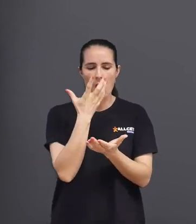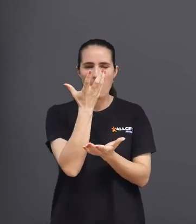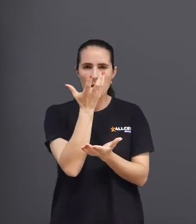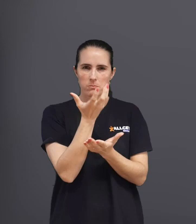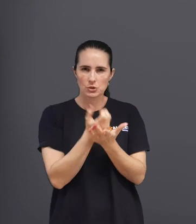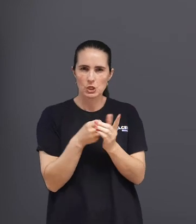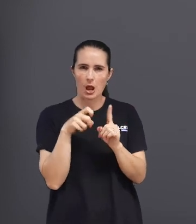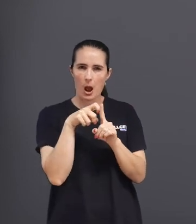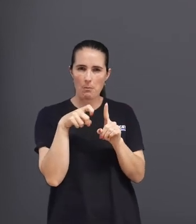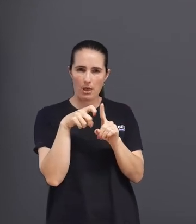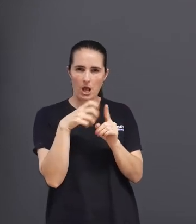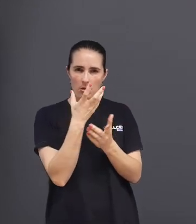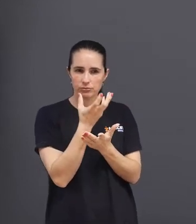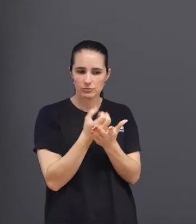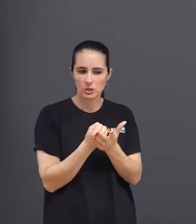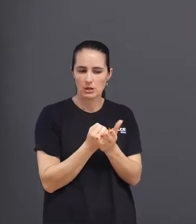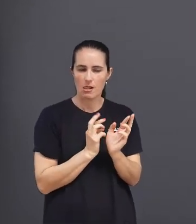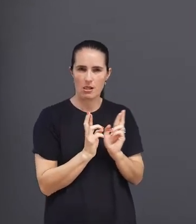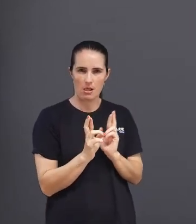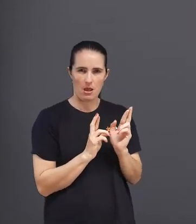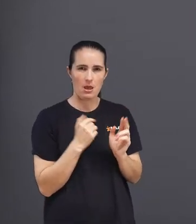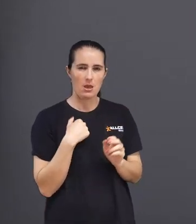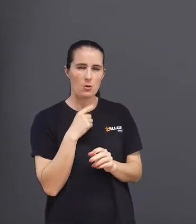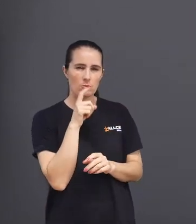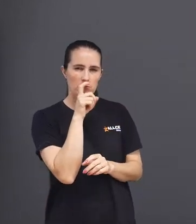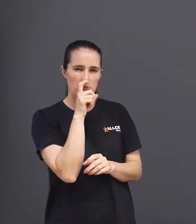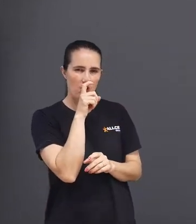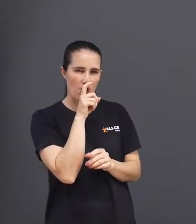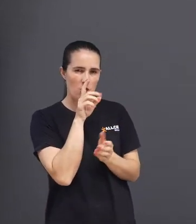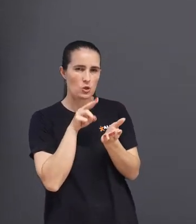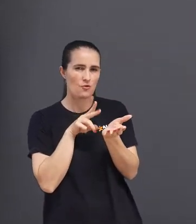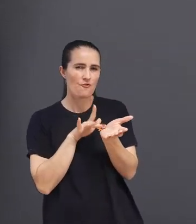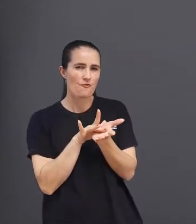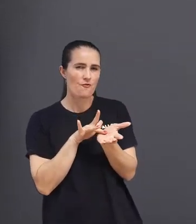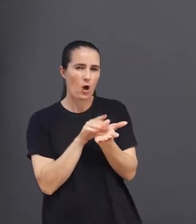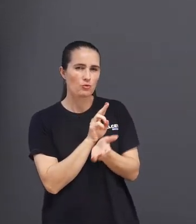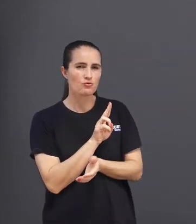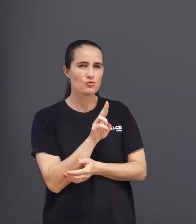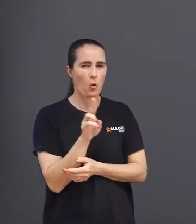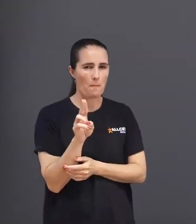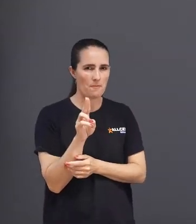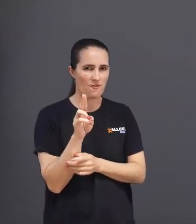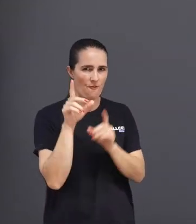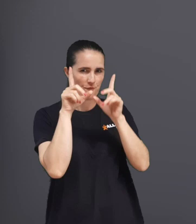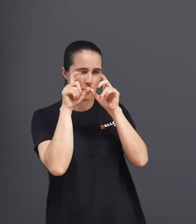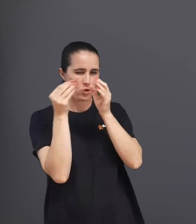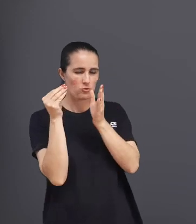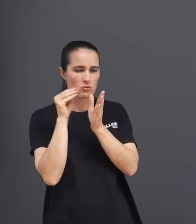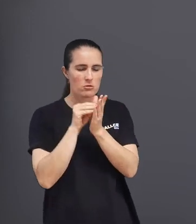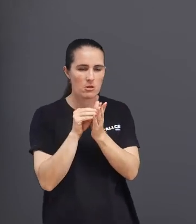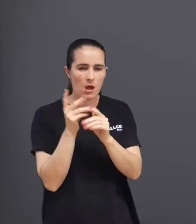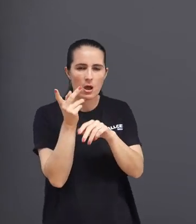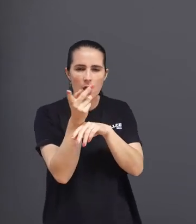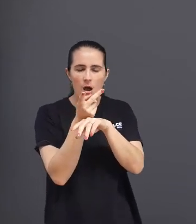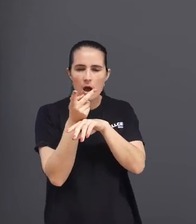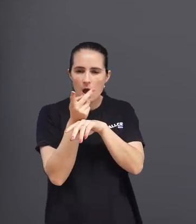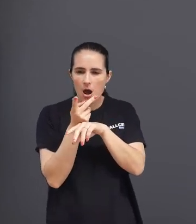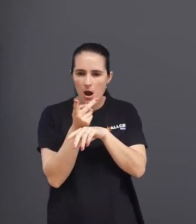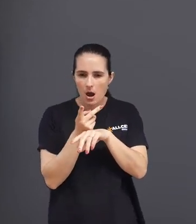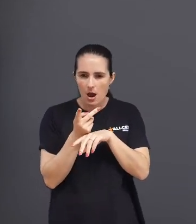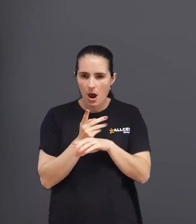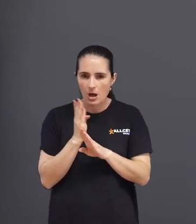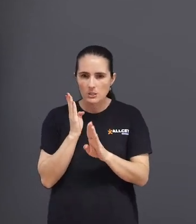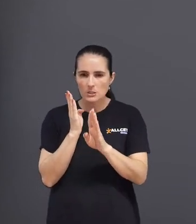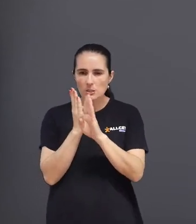aplicativo. Não, eu tava lá te procurando. Eu falei, me procurando por quê? Daí, quando eu comecei a falar que eu